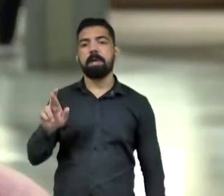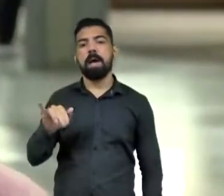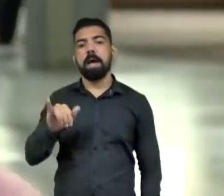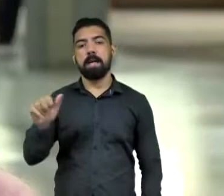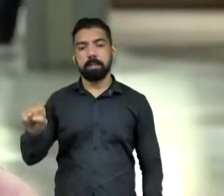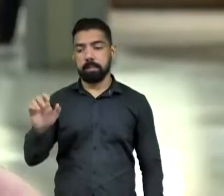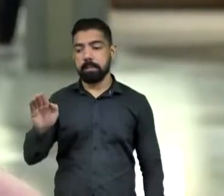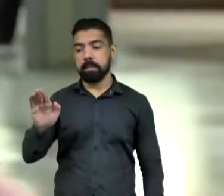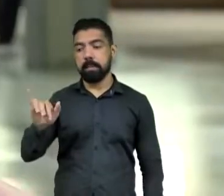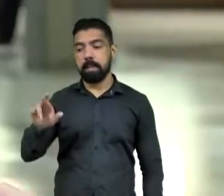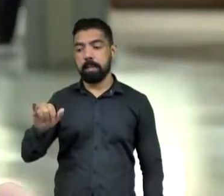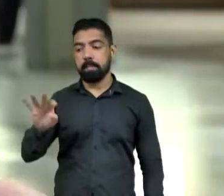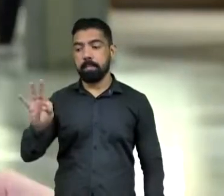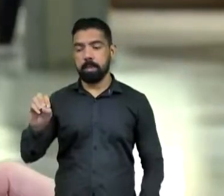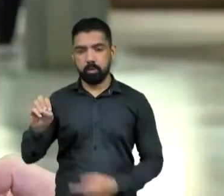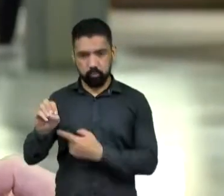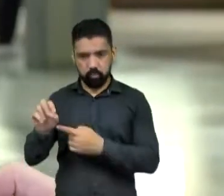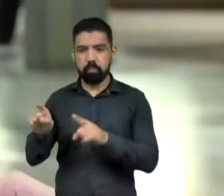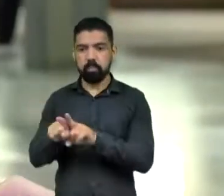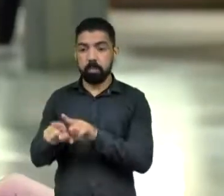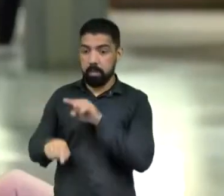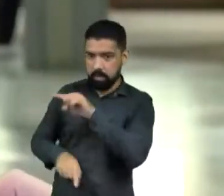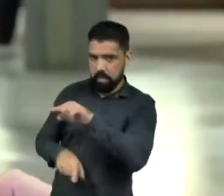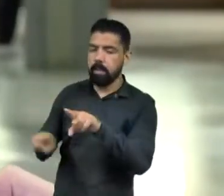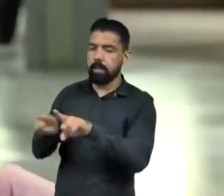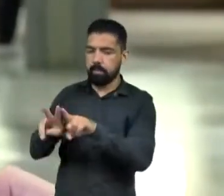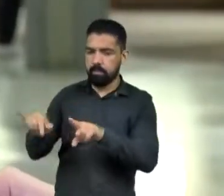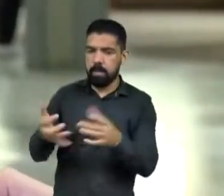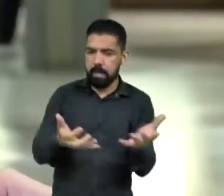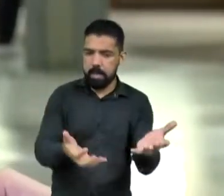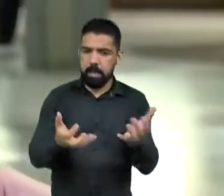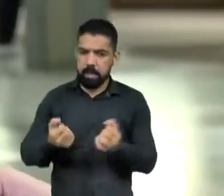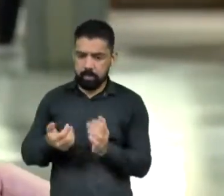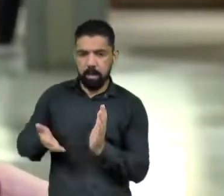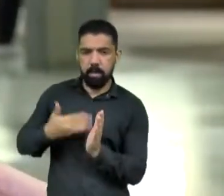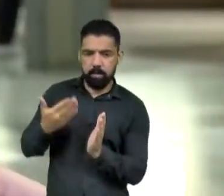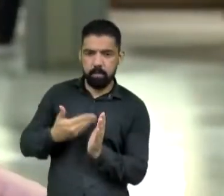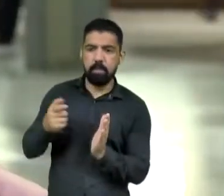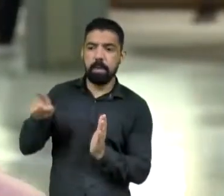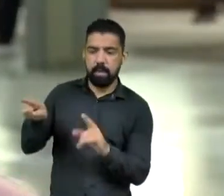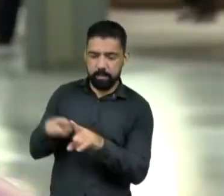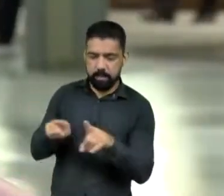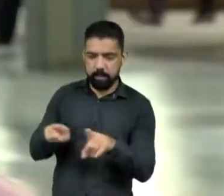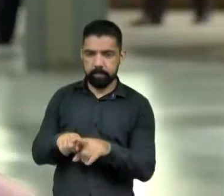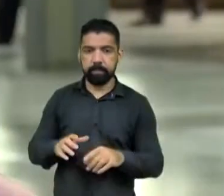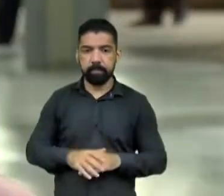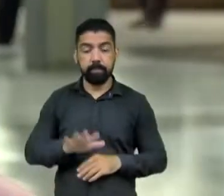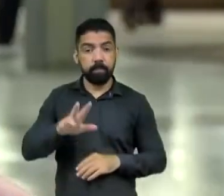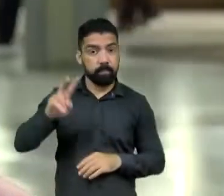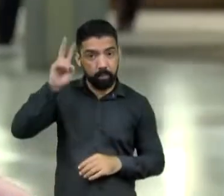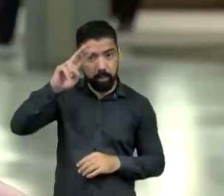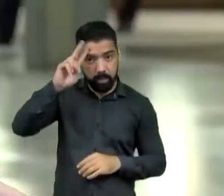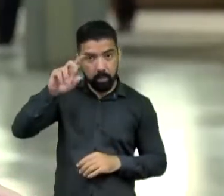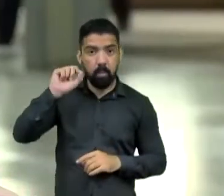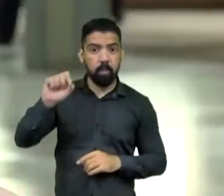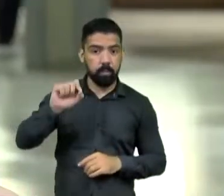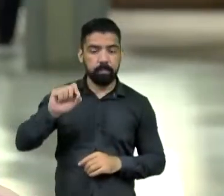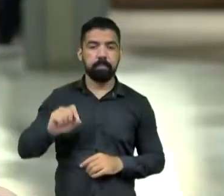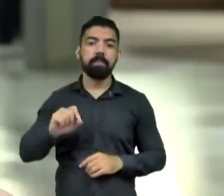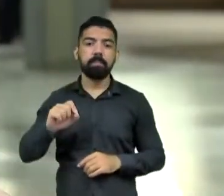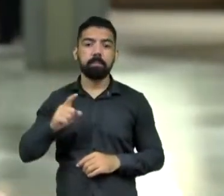nós também vamos ter pontos de arrecadação nesses locais. E vale ressaltar que conosco, com o Comitê